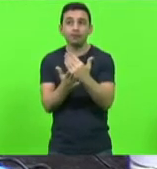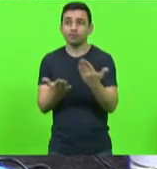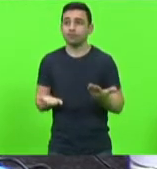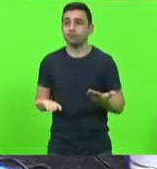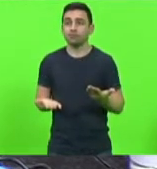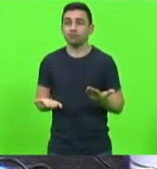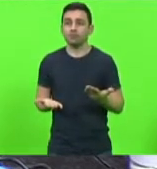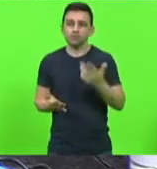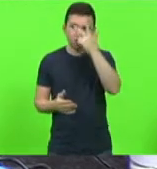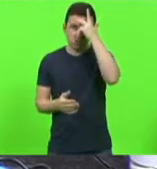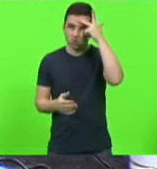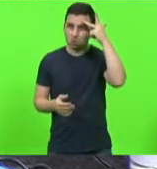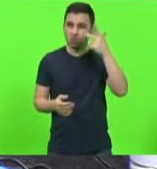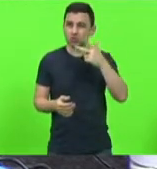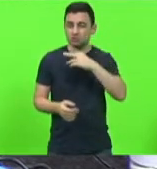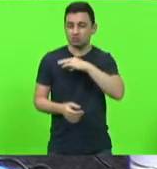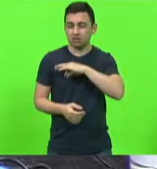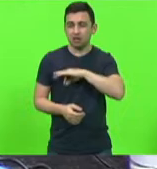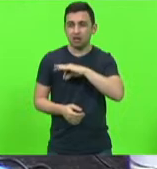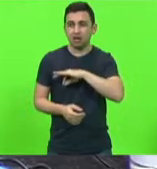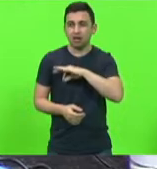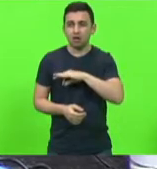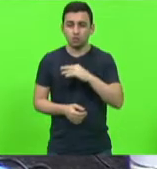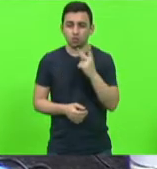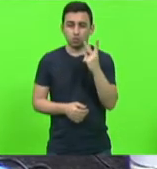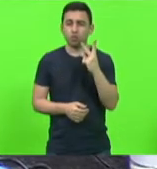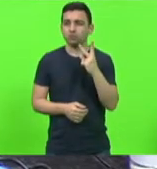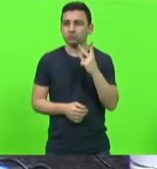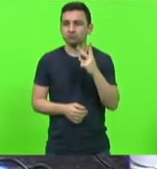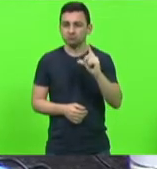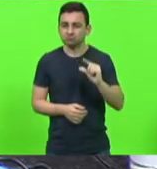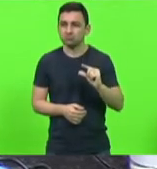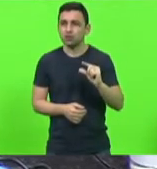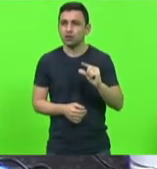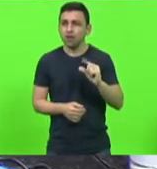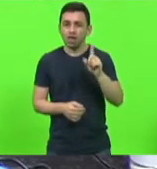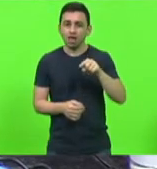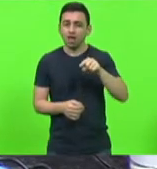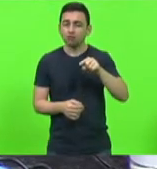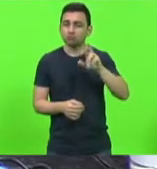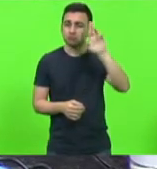Quem ganha até 2 salários mínimos no Brasil é responsável pela maior